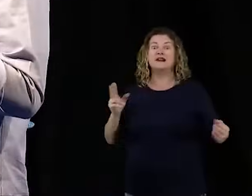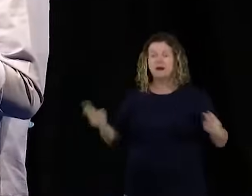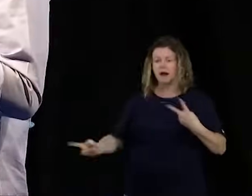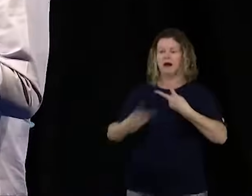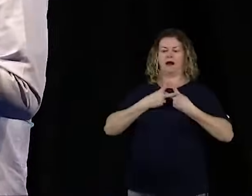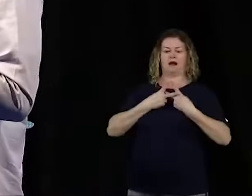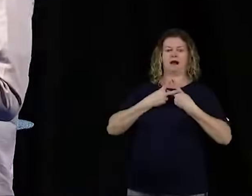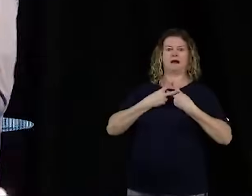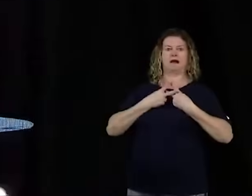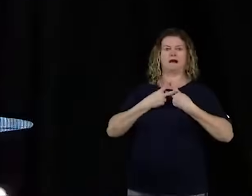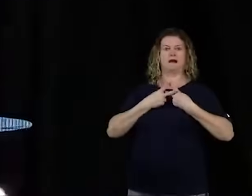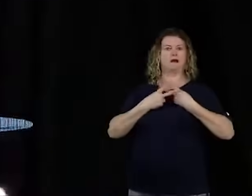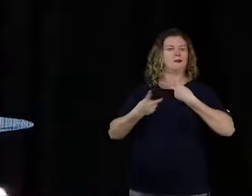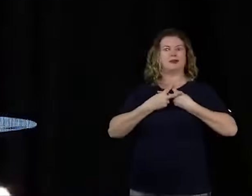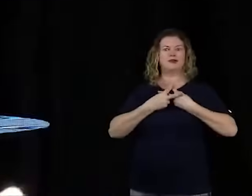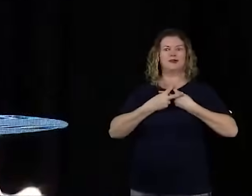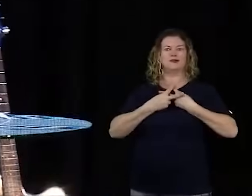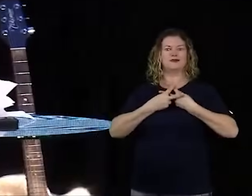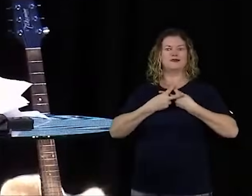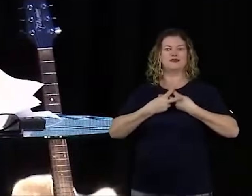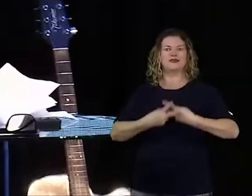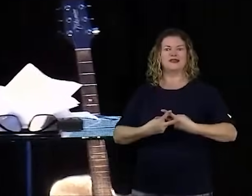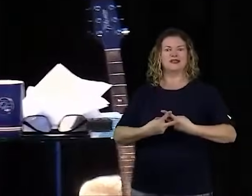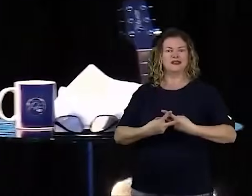lugar a a palavra